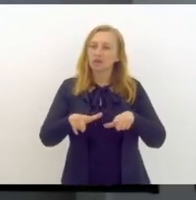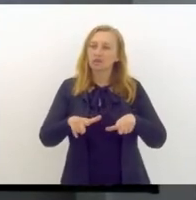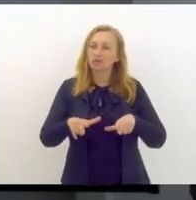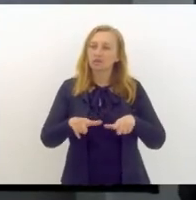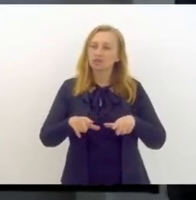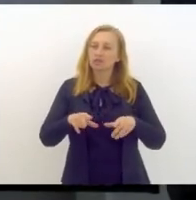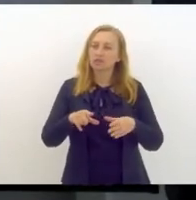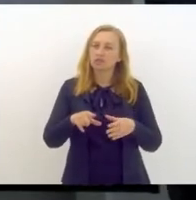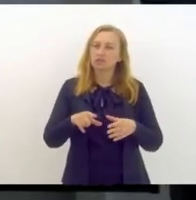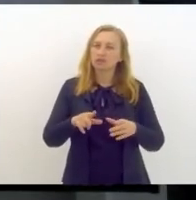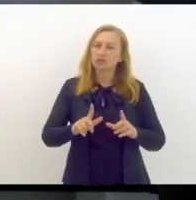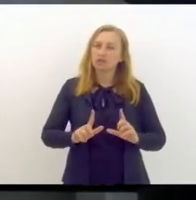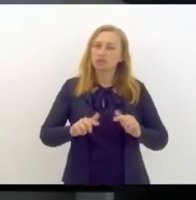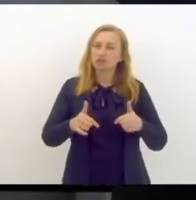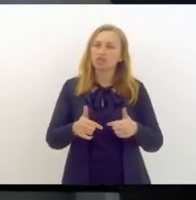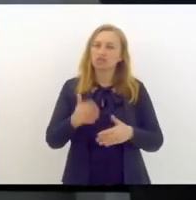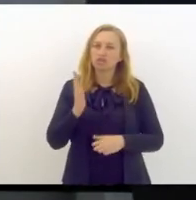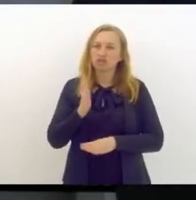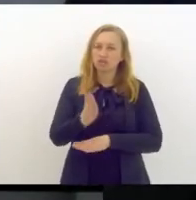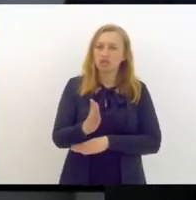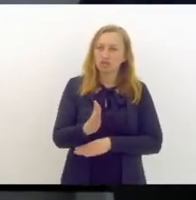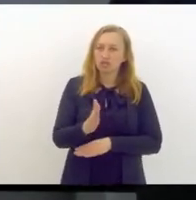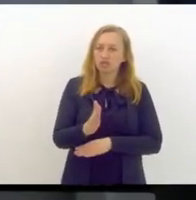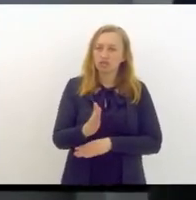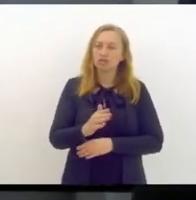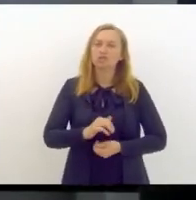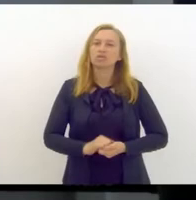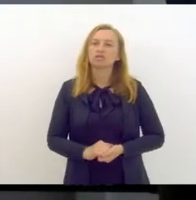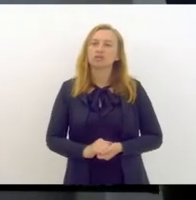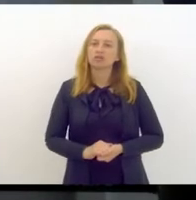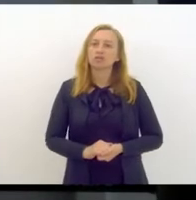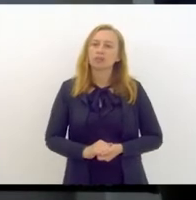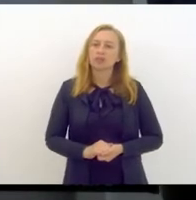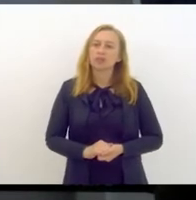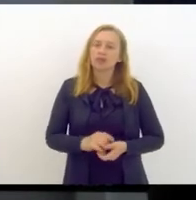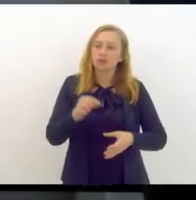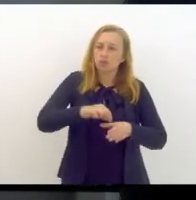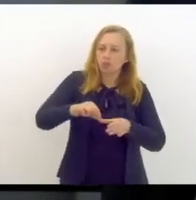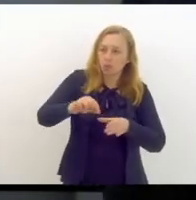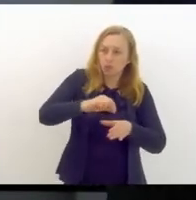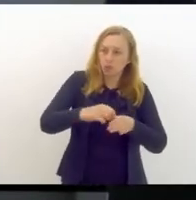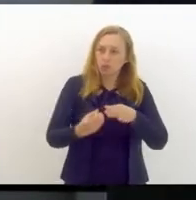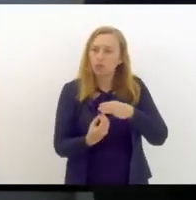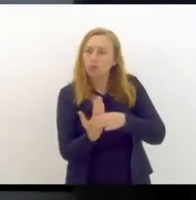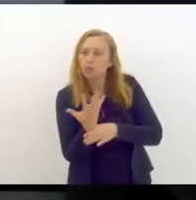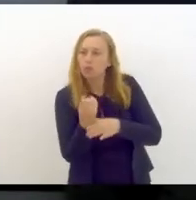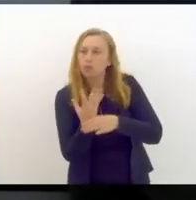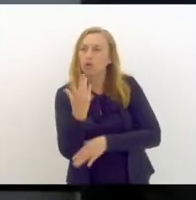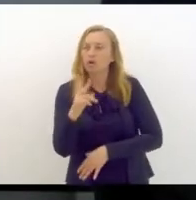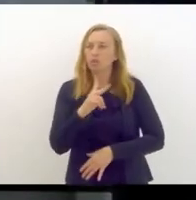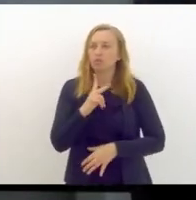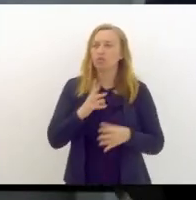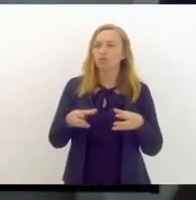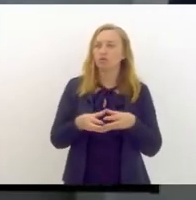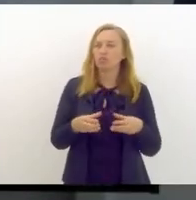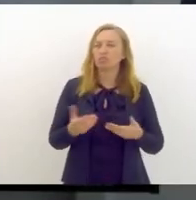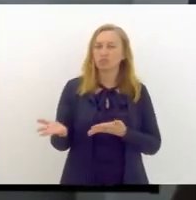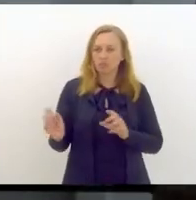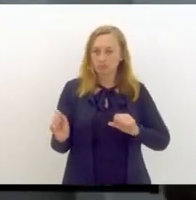restauração direta, seja ela por indicação de medidas compensatórias ou por plantio feito pela própria equipe. Pode passar.